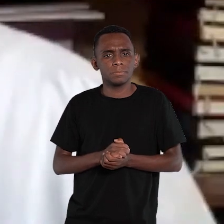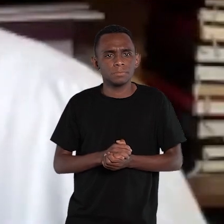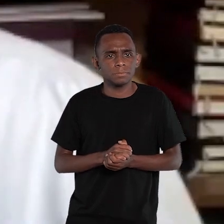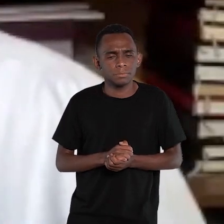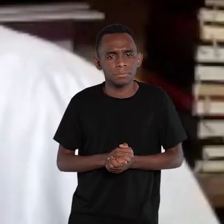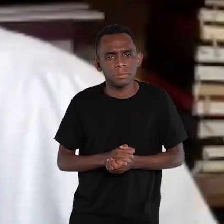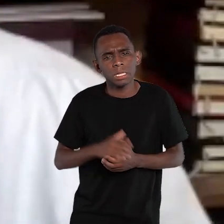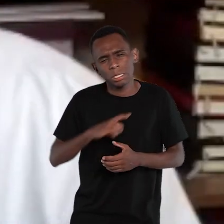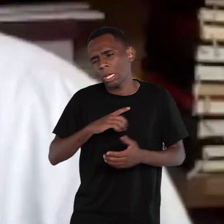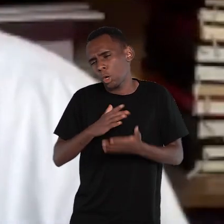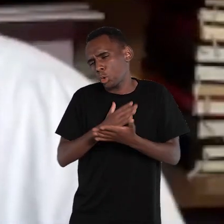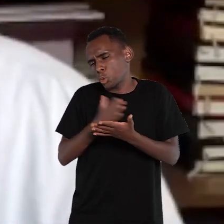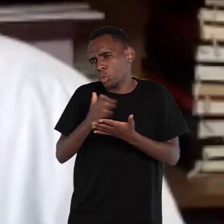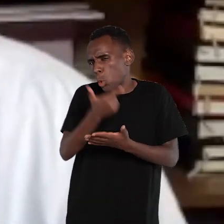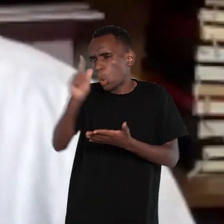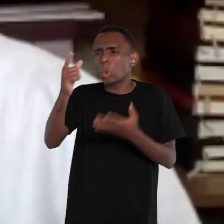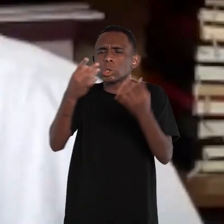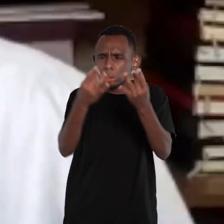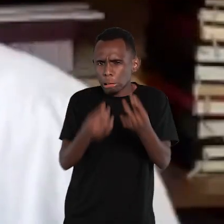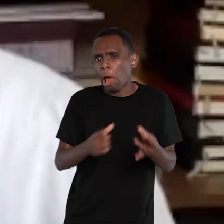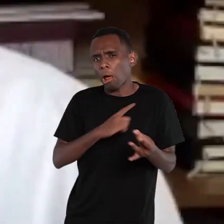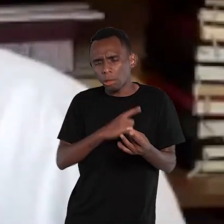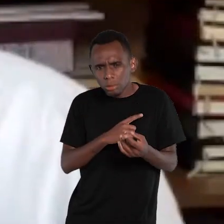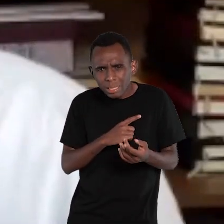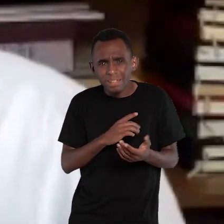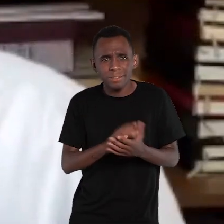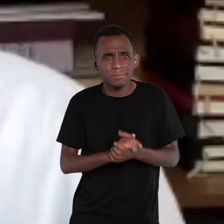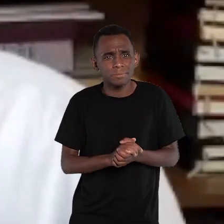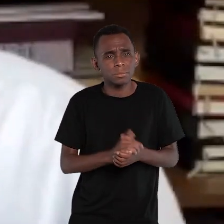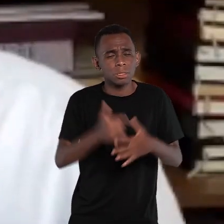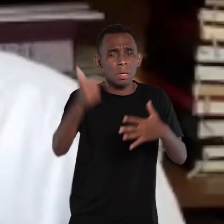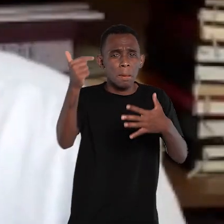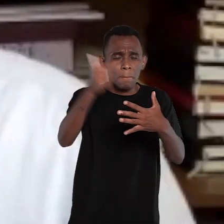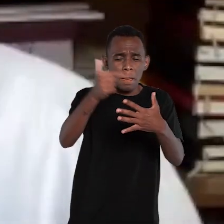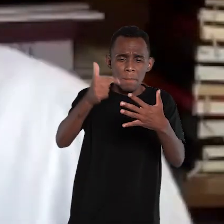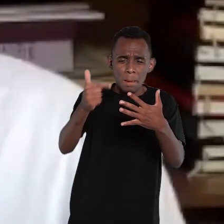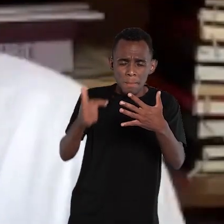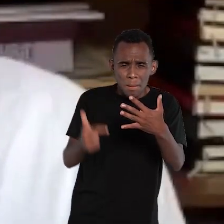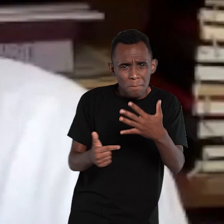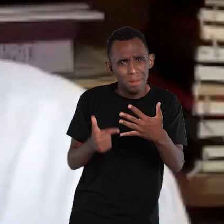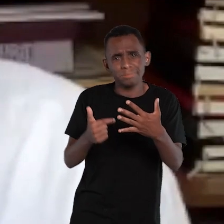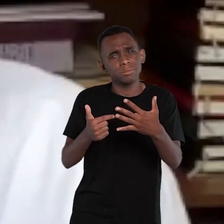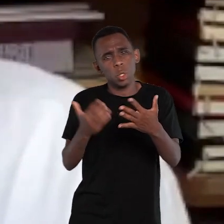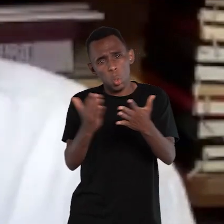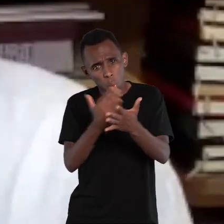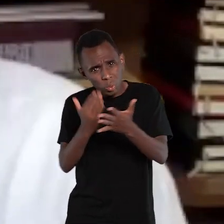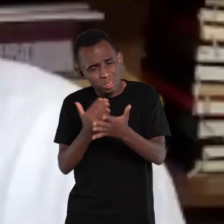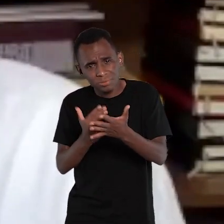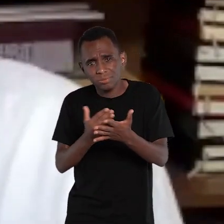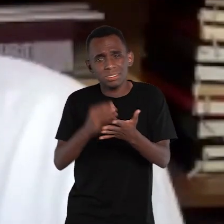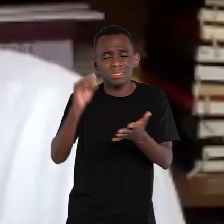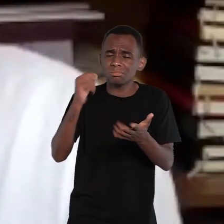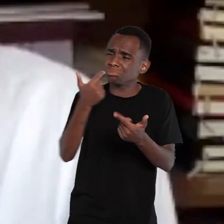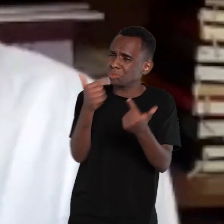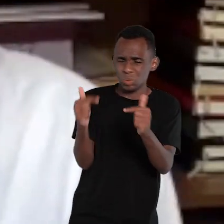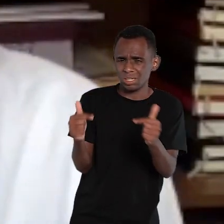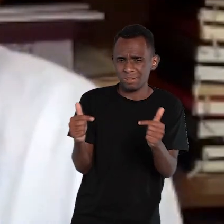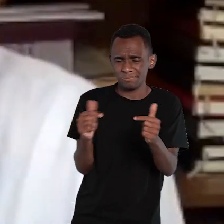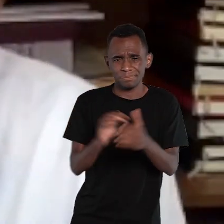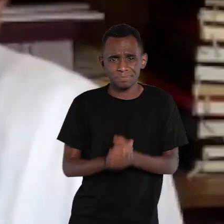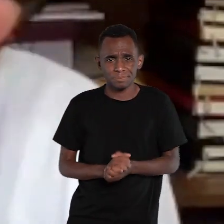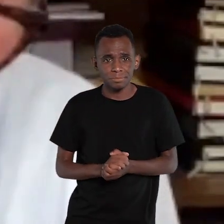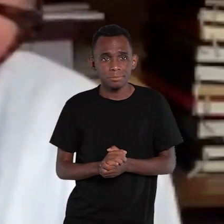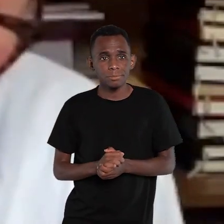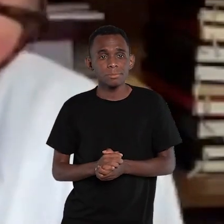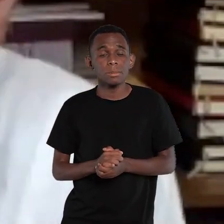Miss Danúbio. O Miss Danúbio ainda tem uma narrativa, mas As Fomes de Setembro não tem. O Amor e Outros Objetos Pontiagudos não tem. Então eu não gosto